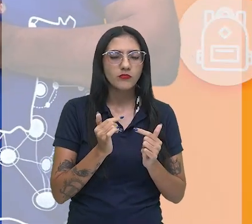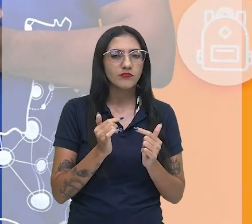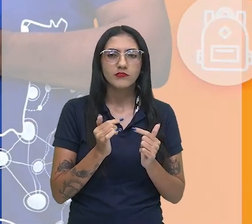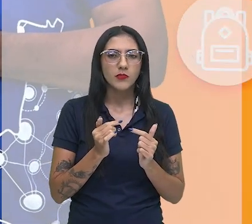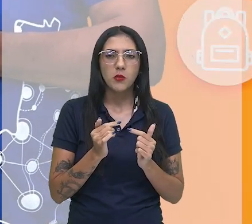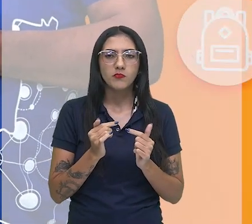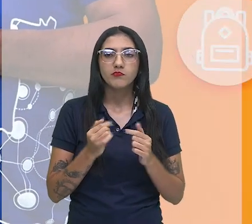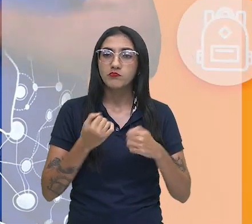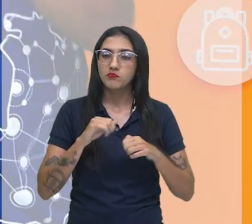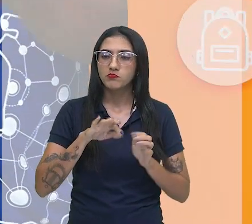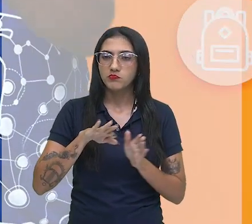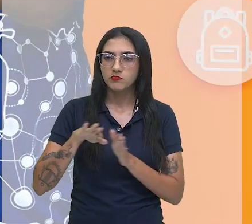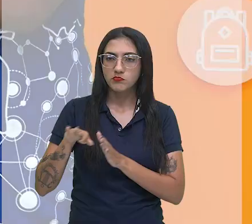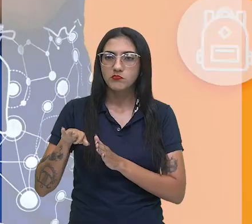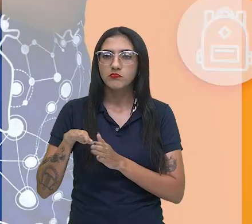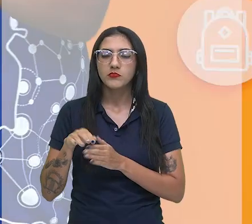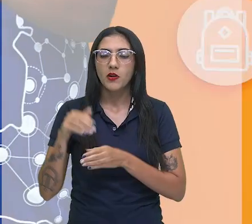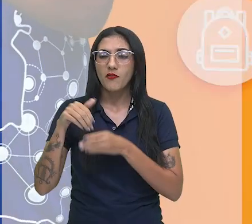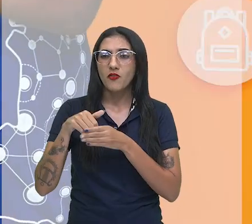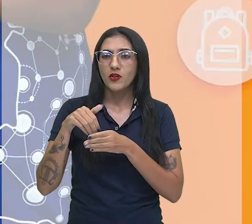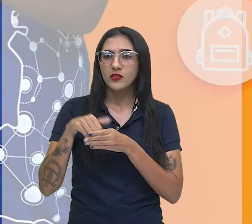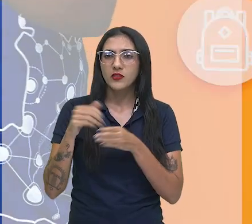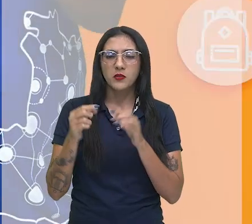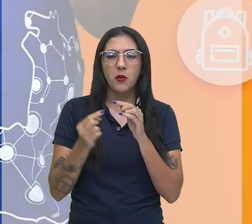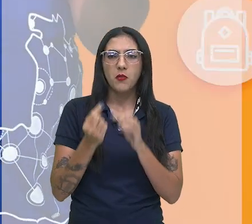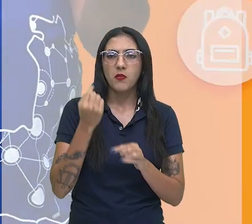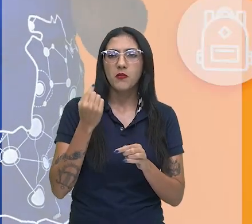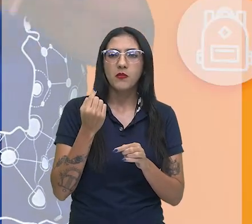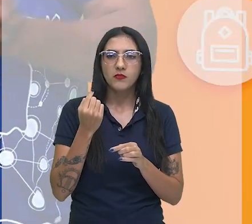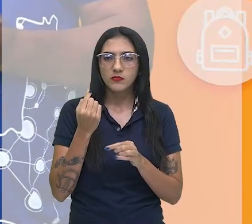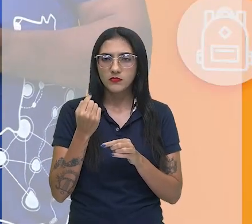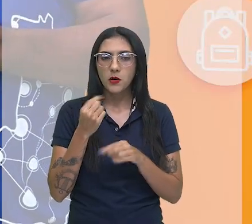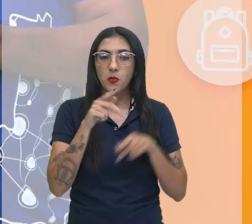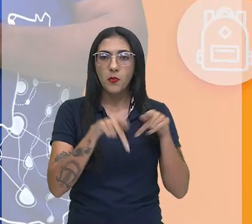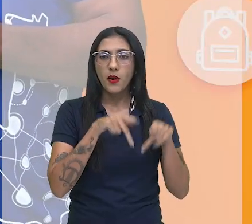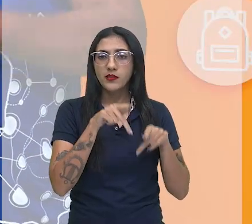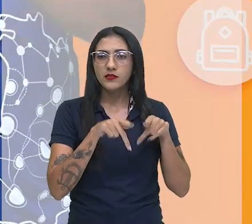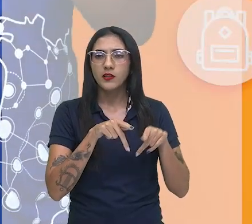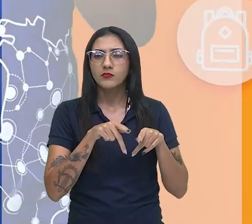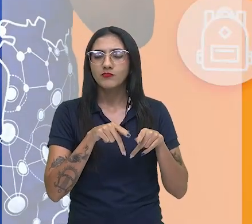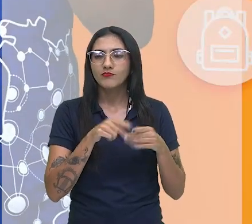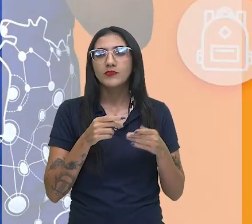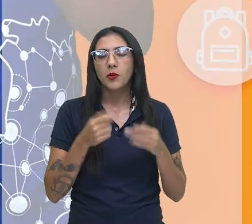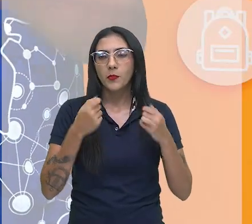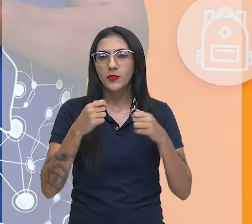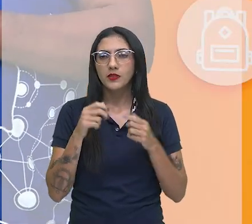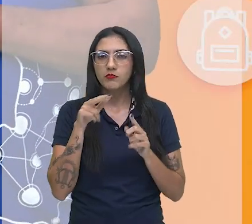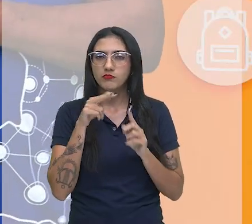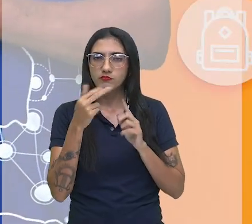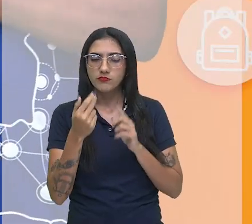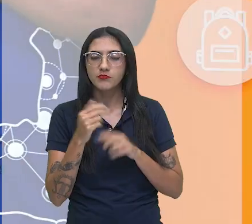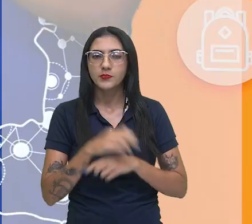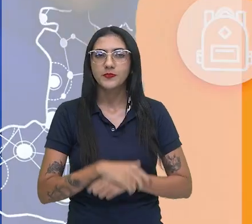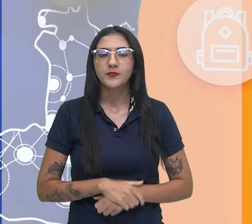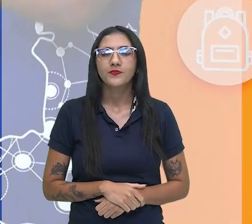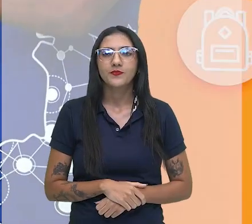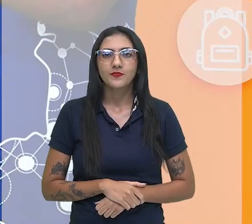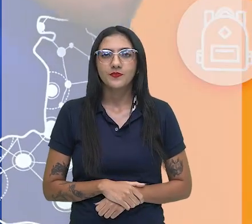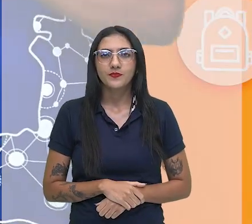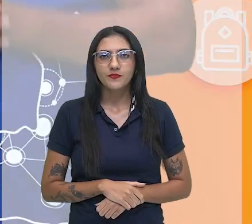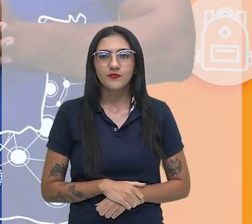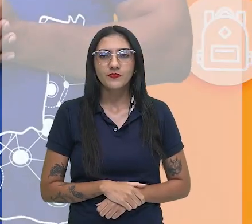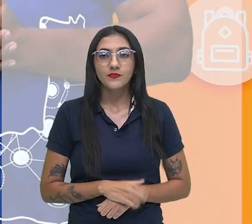ocupando aquele espaço, né? Votando contra projetos para ajudar o povo. Então tem que olhar isso. Outro